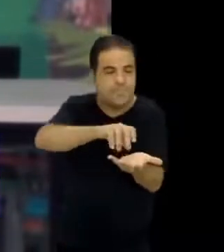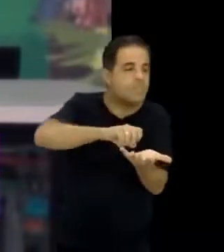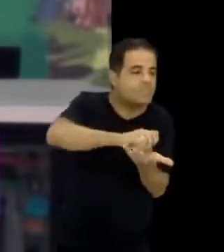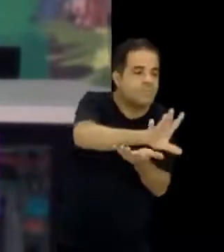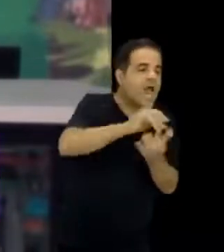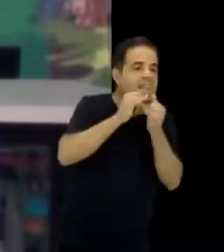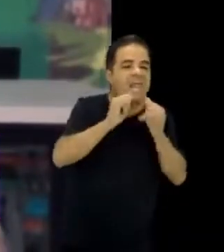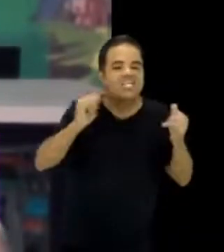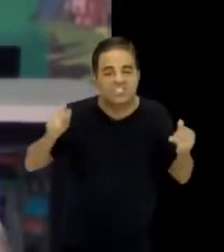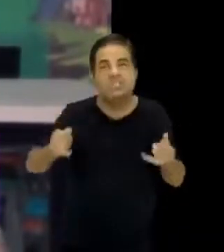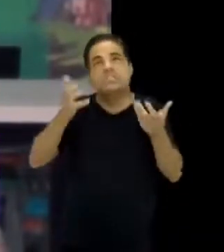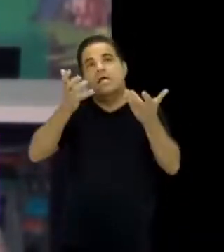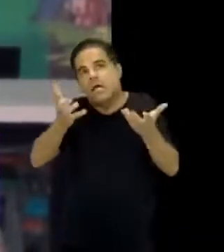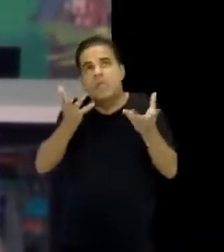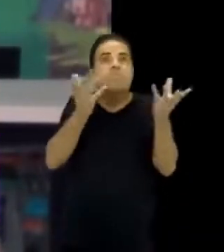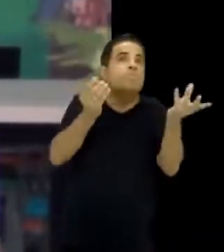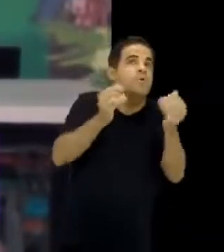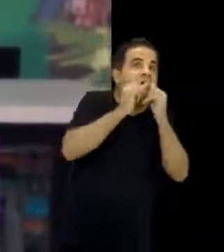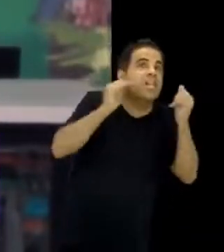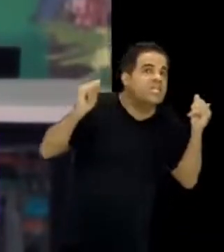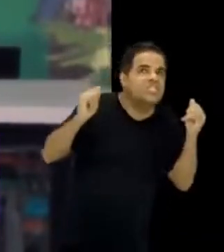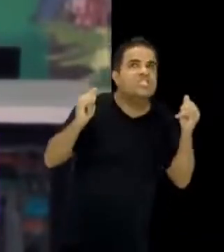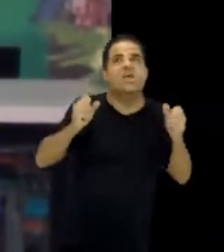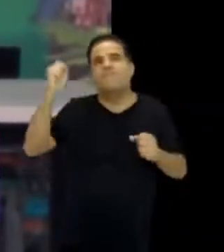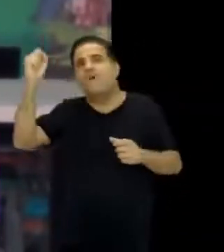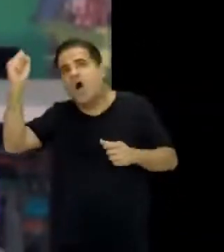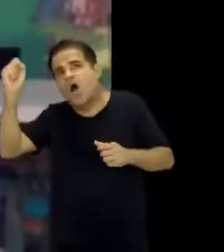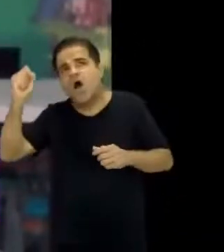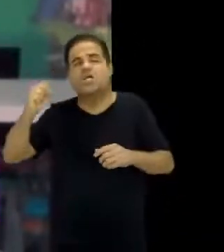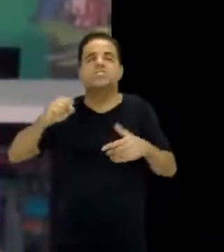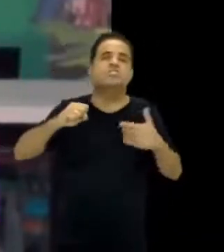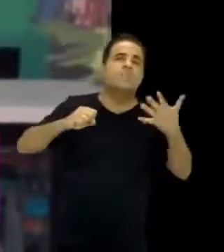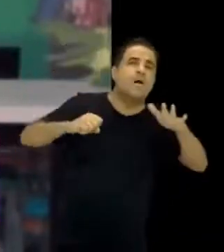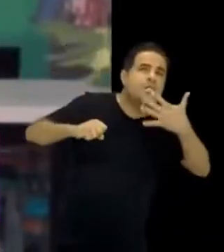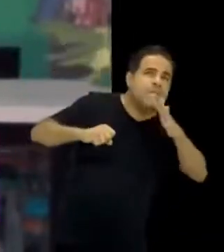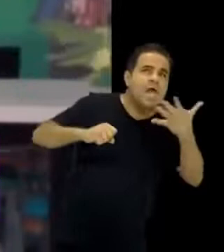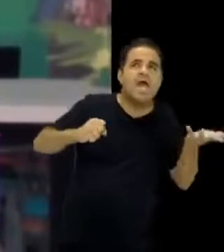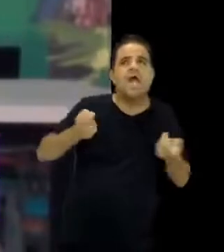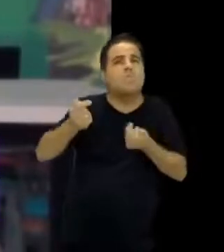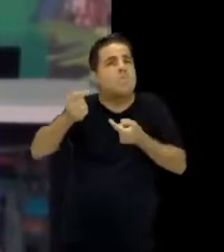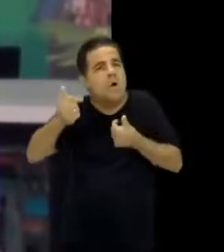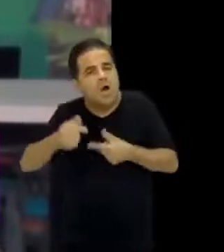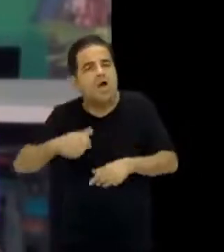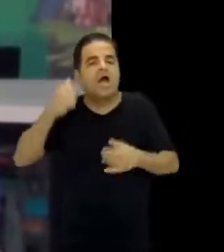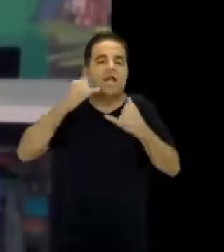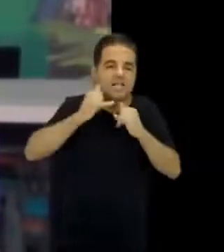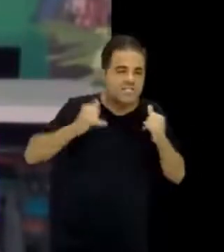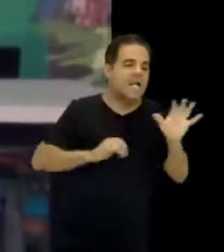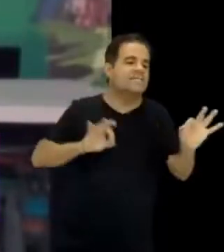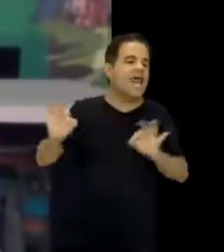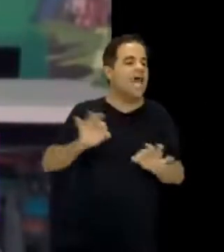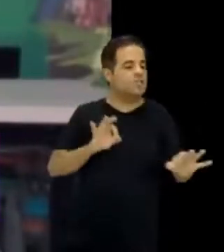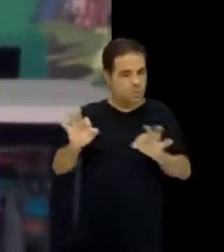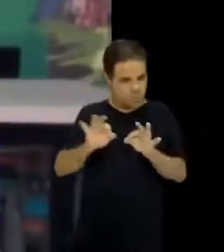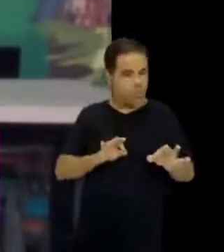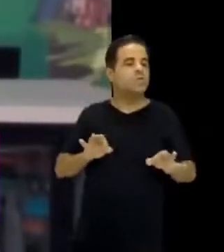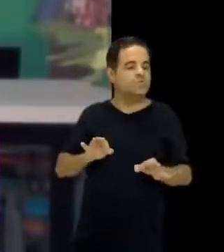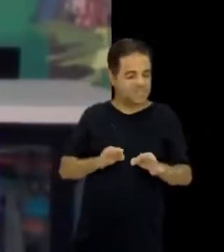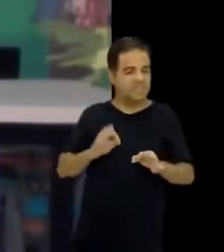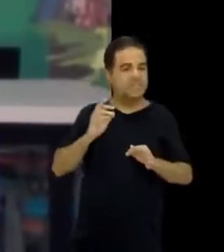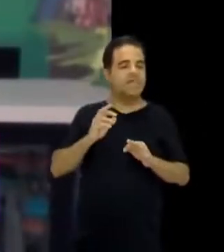naquele momento. Se eu quero bastante energia, se eu quero muito forte, pouca energia, você vai ajustando ali no